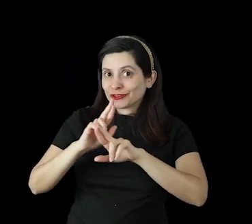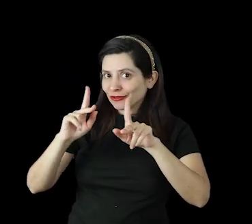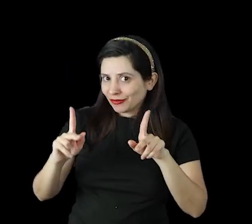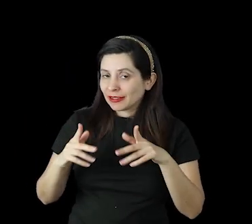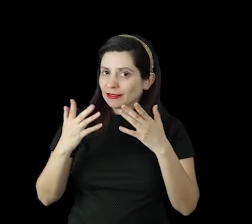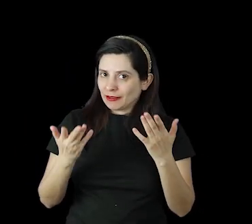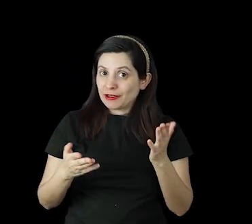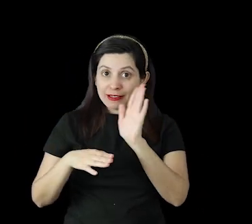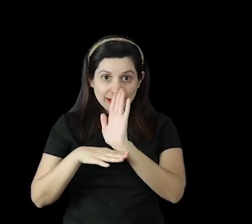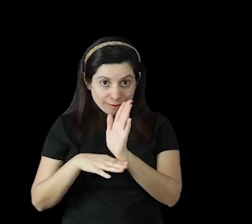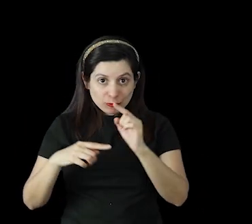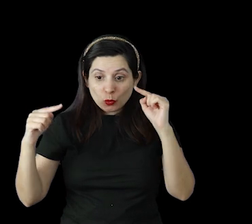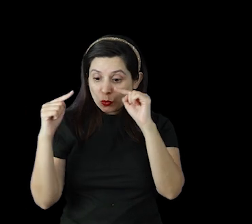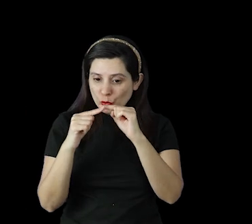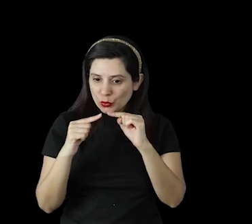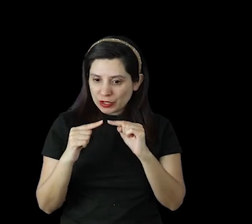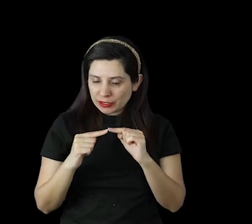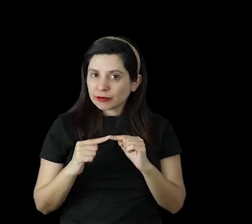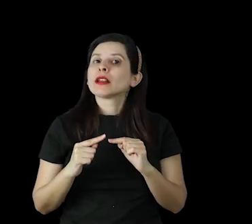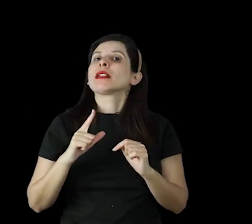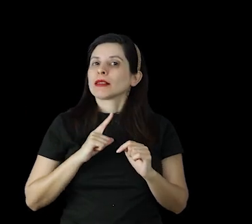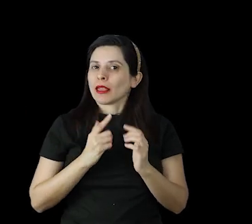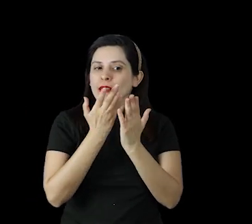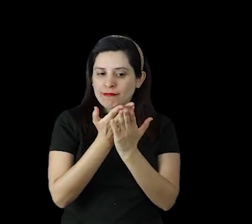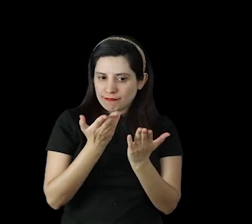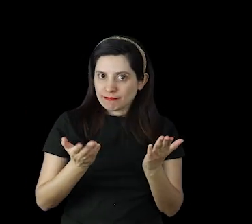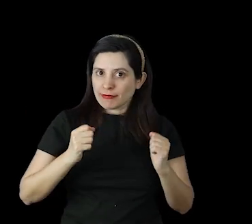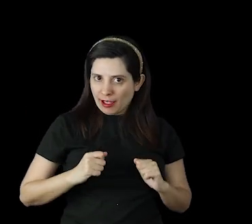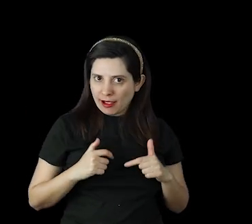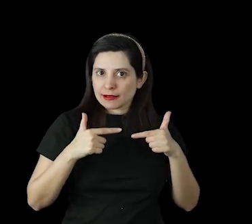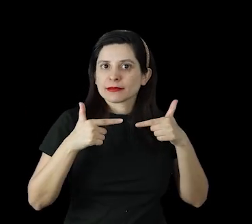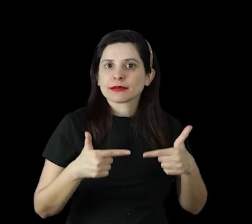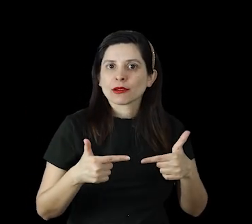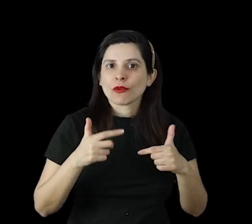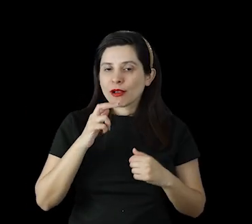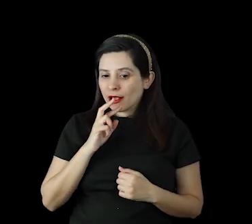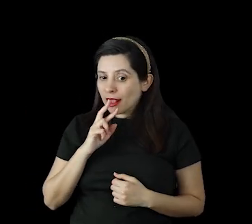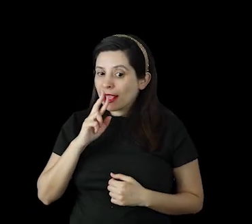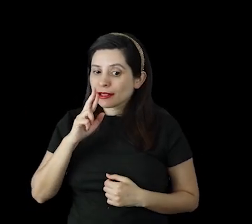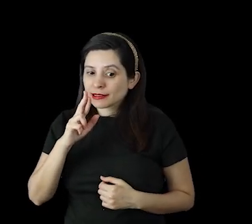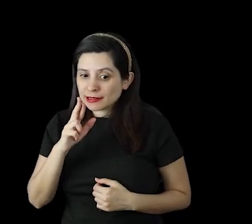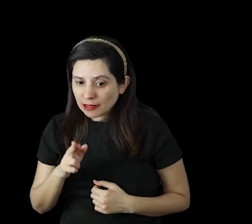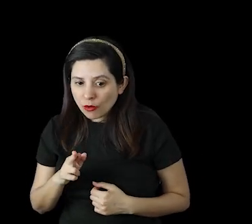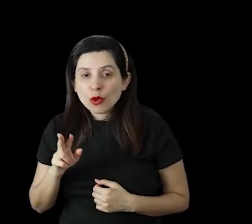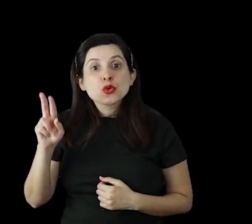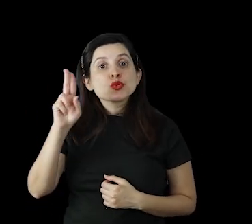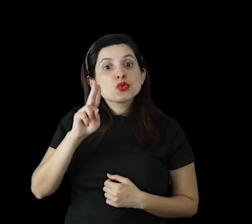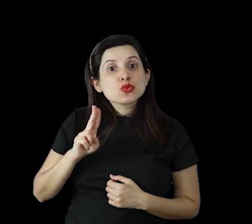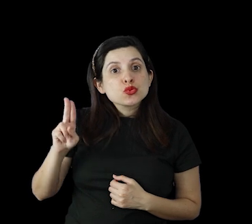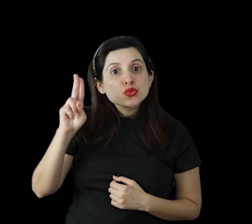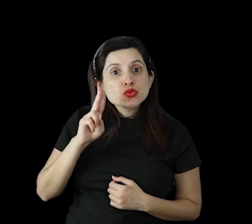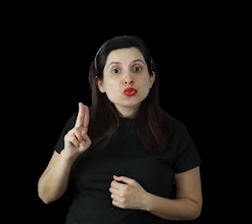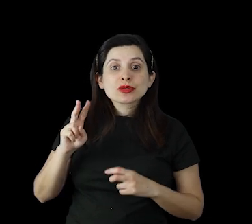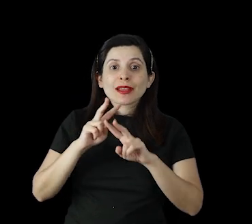eles têm uma dramaturgia muito estruturada na ação e reação, e geralmente eles trabalham